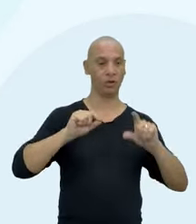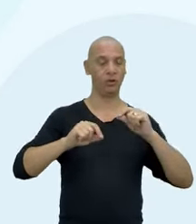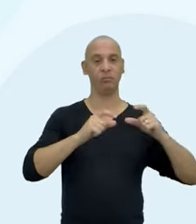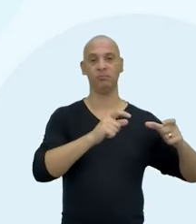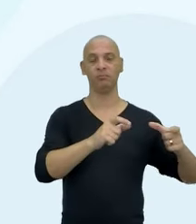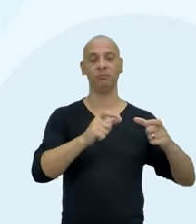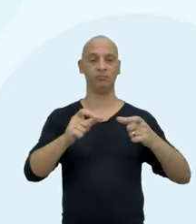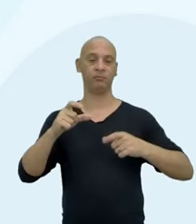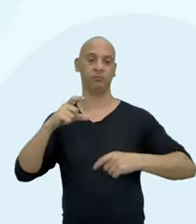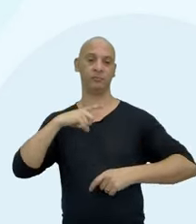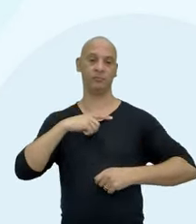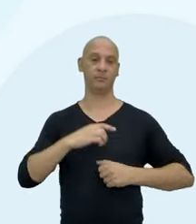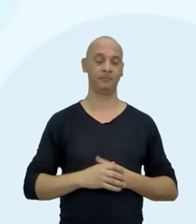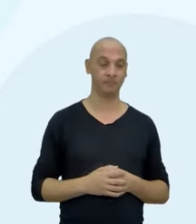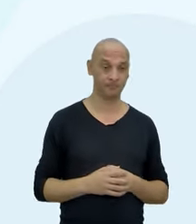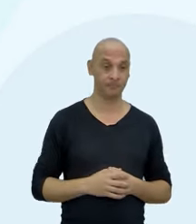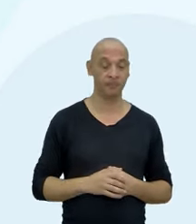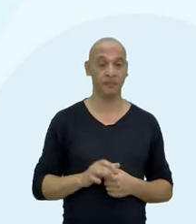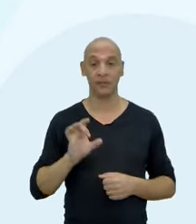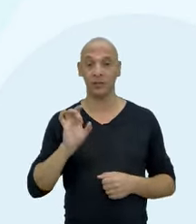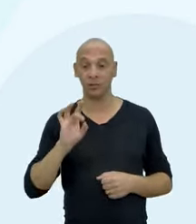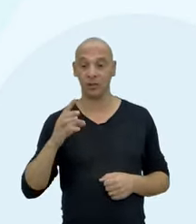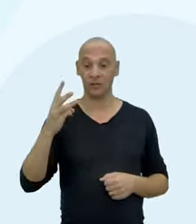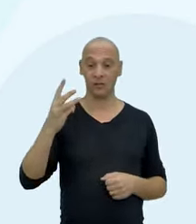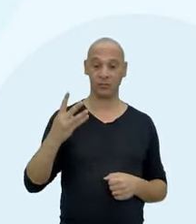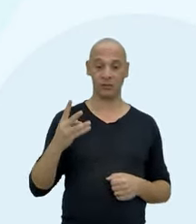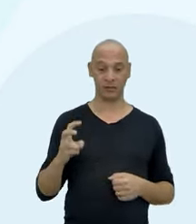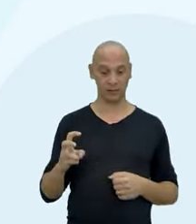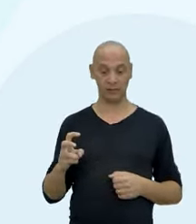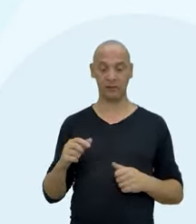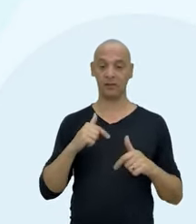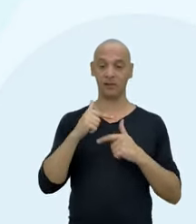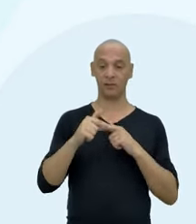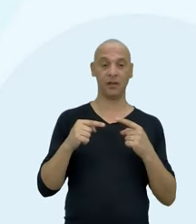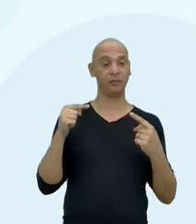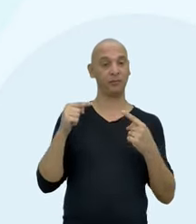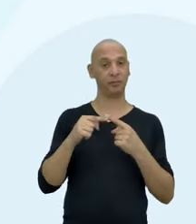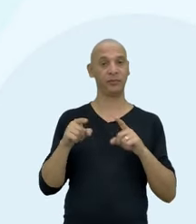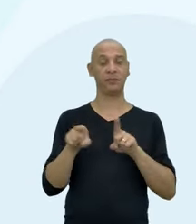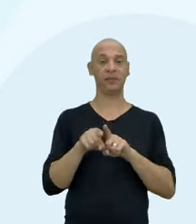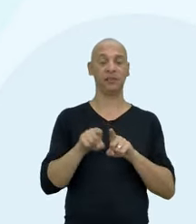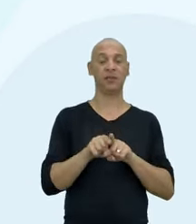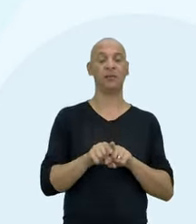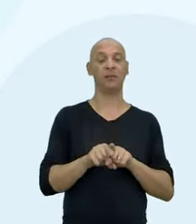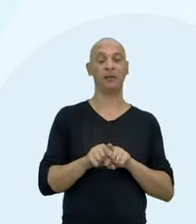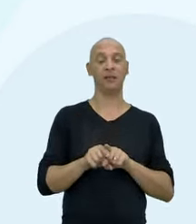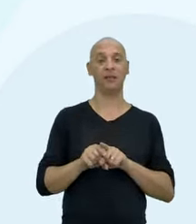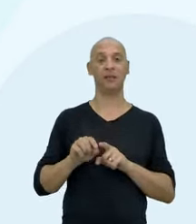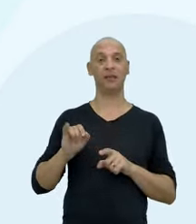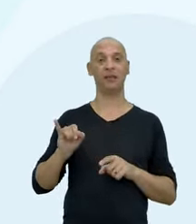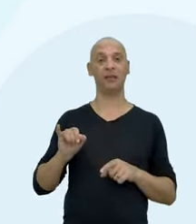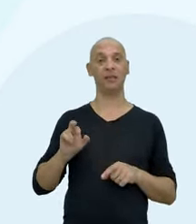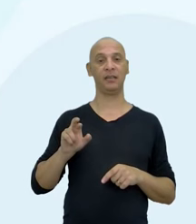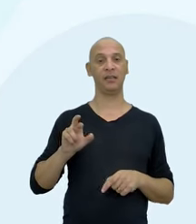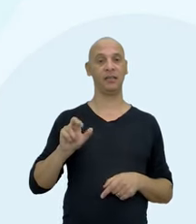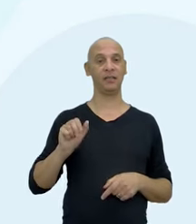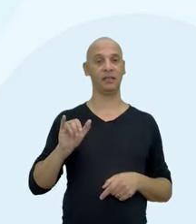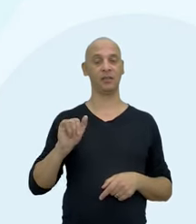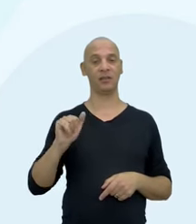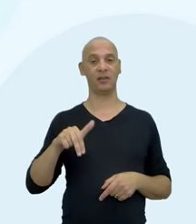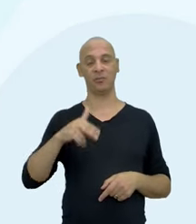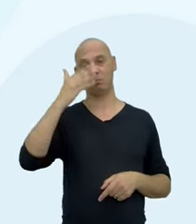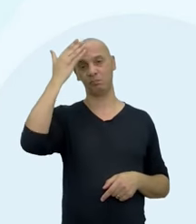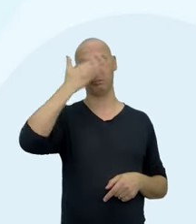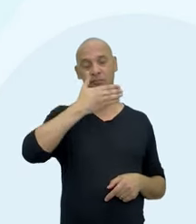lá né então não apenas o três quatro cinco você pode trabalhar com lados e Racionais inclusive chegar na